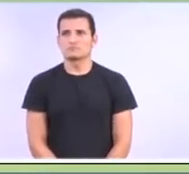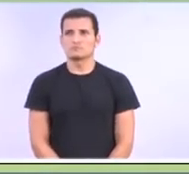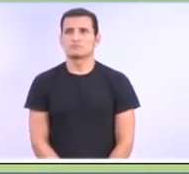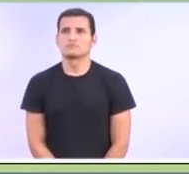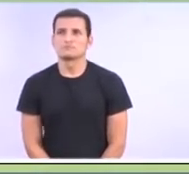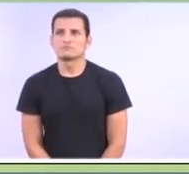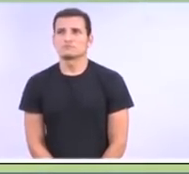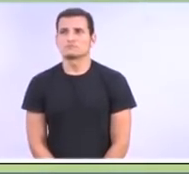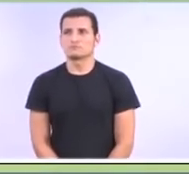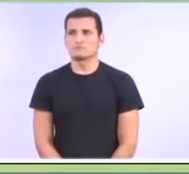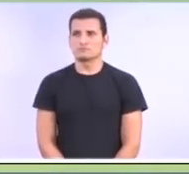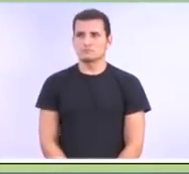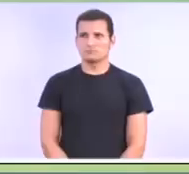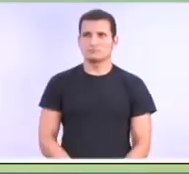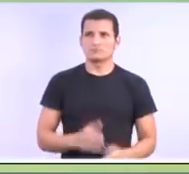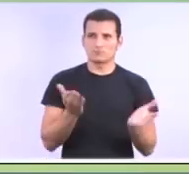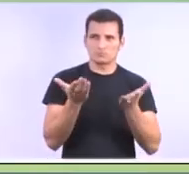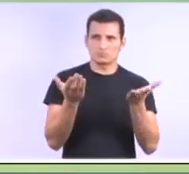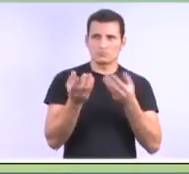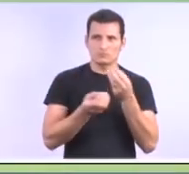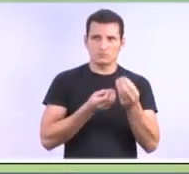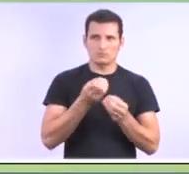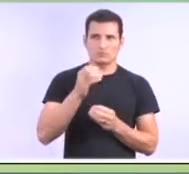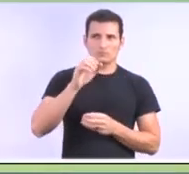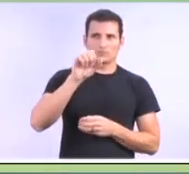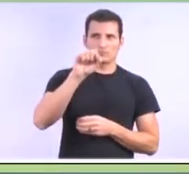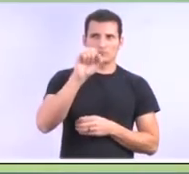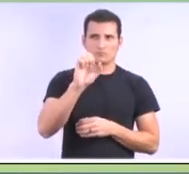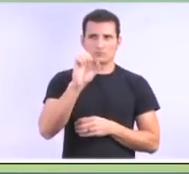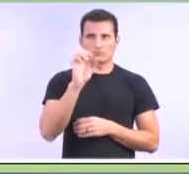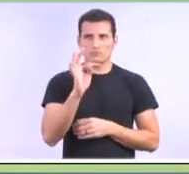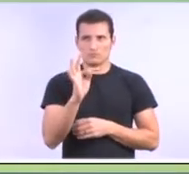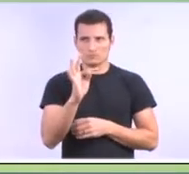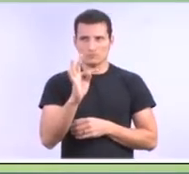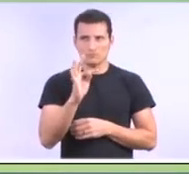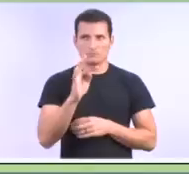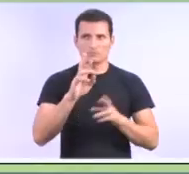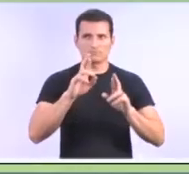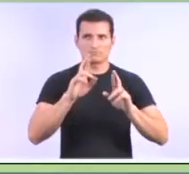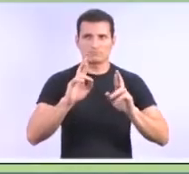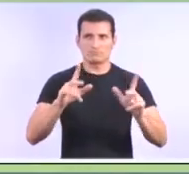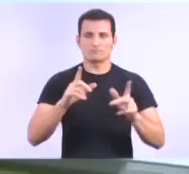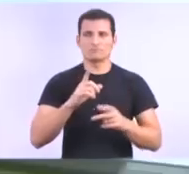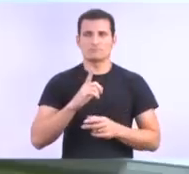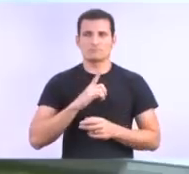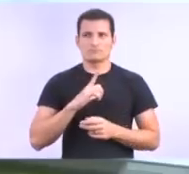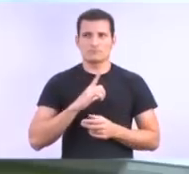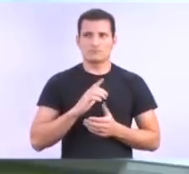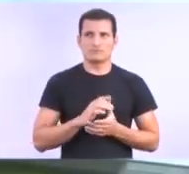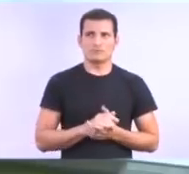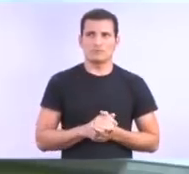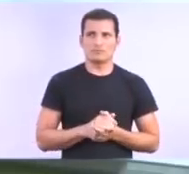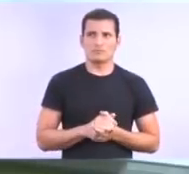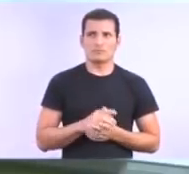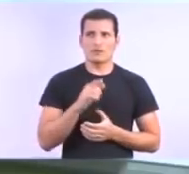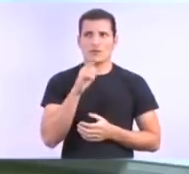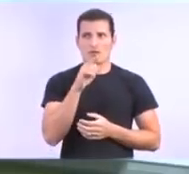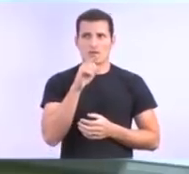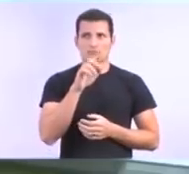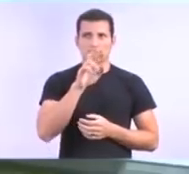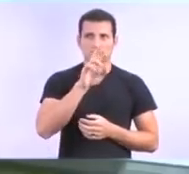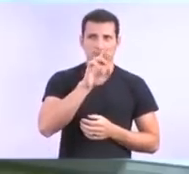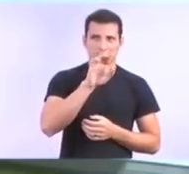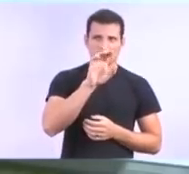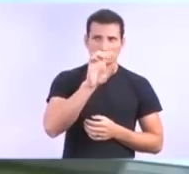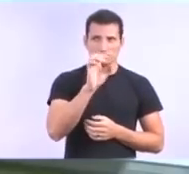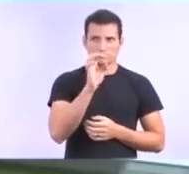Agora, como funciona o set? O set tem uma ligeira diferença. Primeiro, ele não vai ter que retornar nada. Você vai